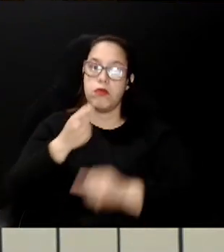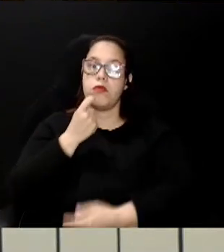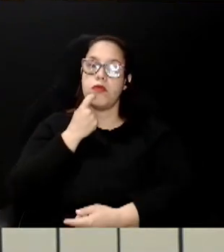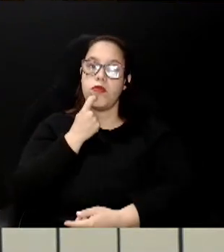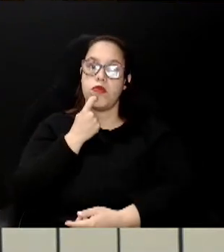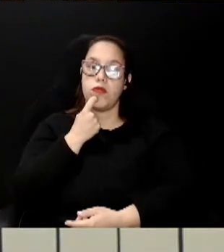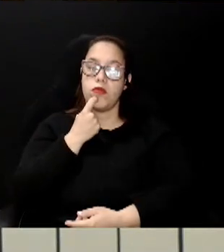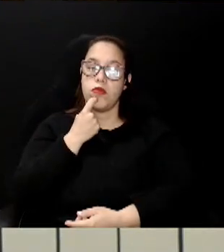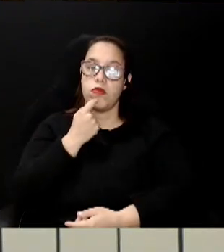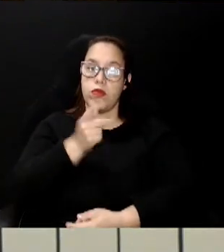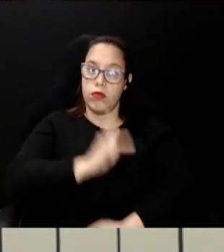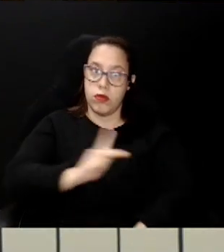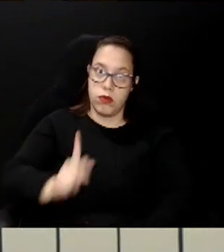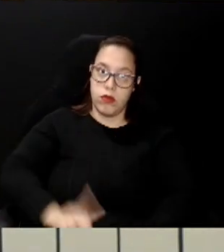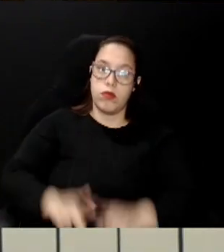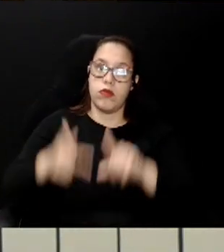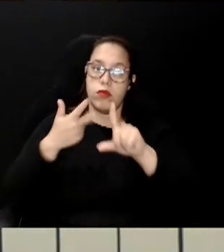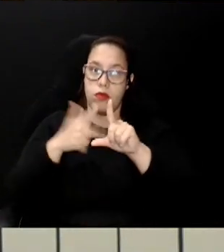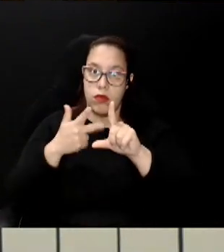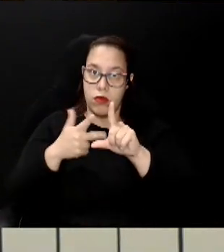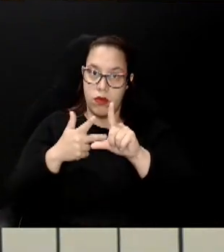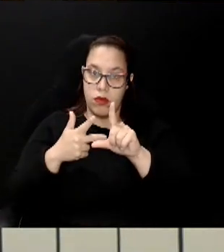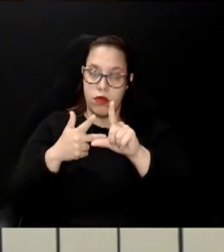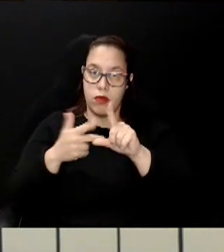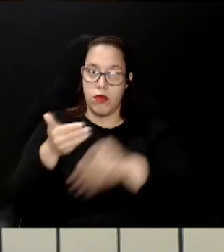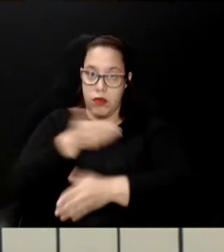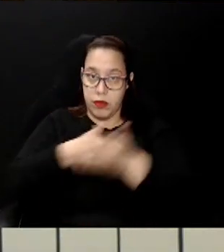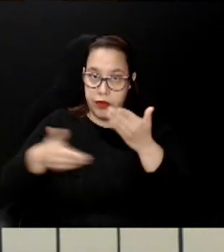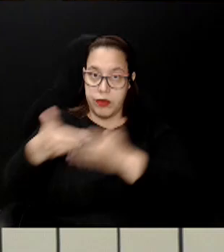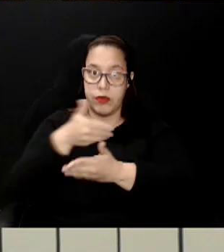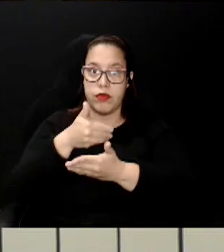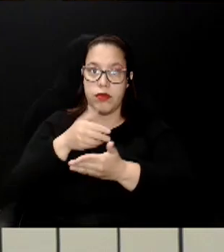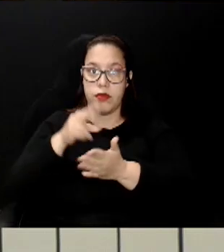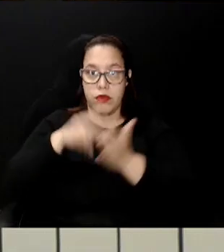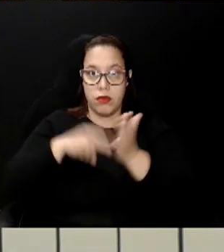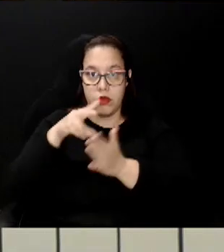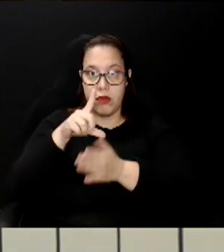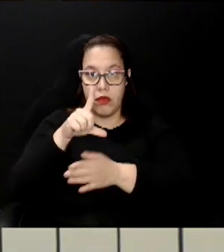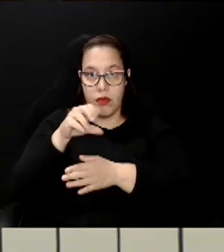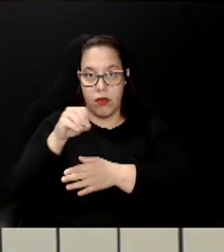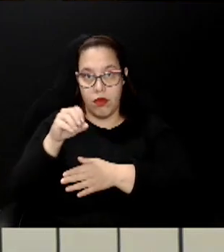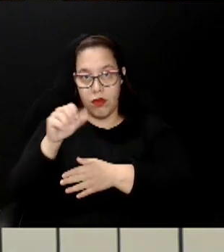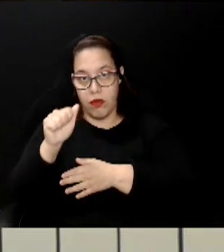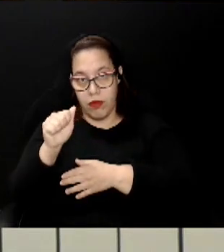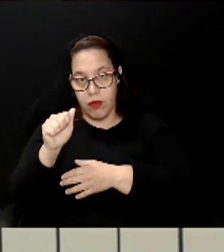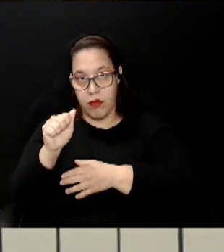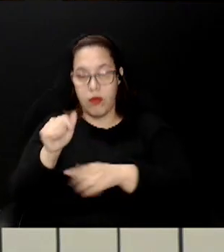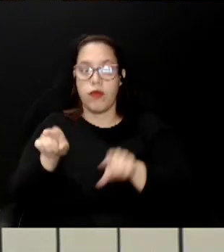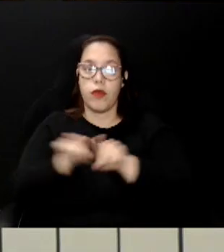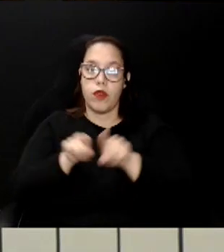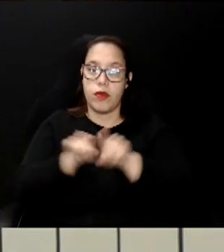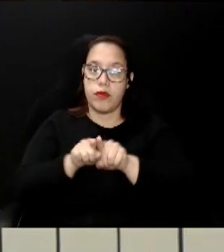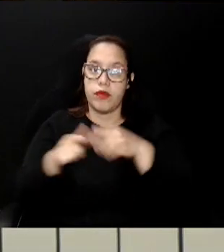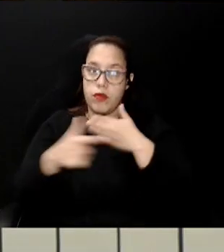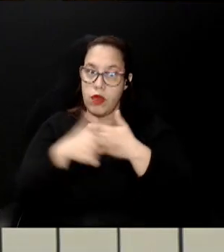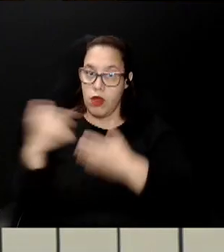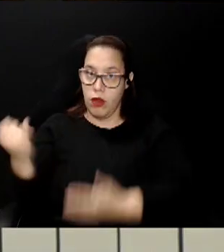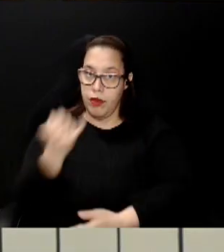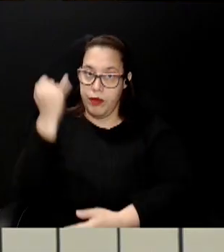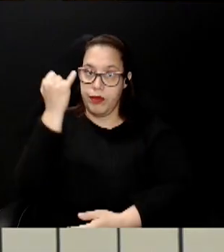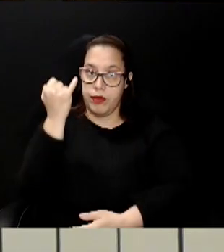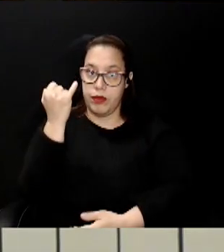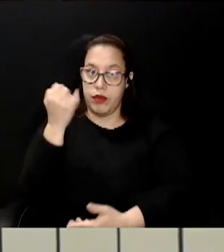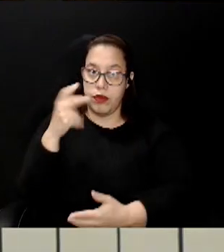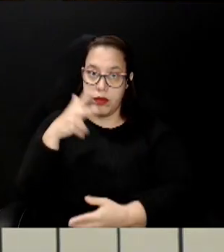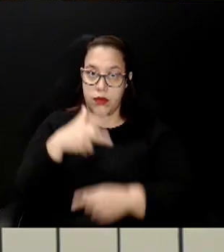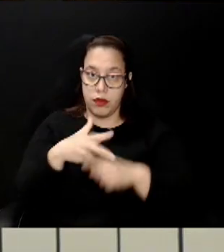o Legislativo, participou da revisão da Lei Orgânica do município e teve papel fundamental na conquista da